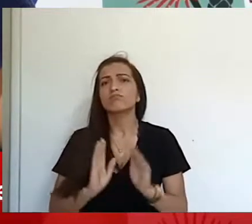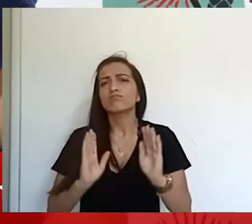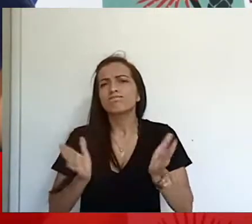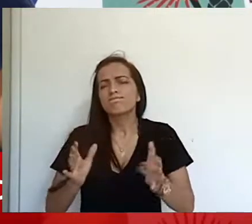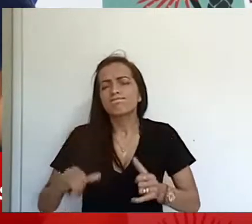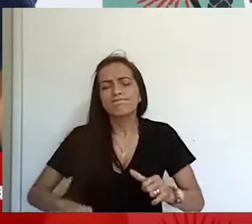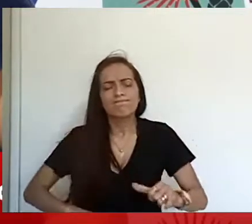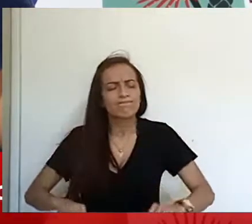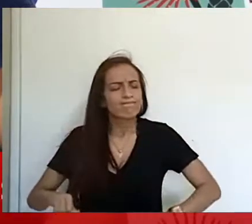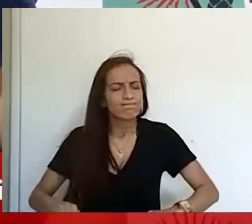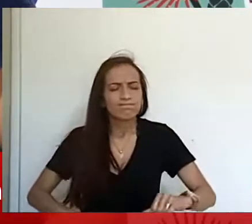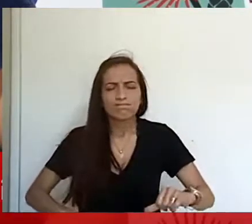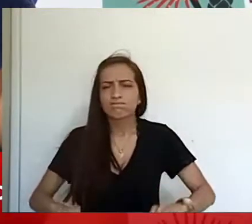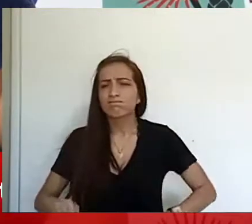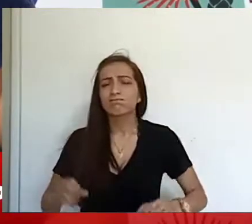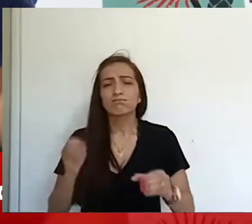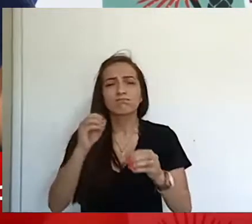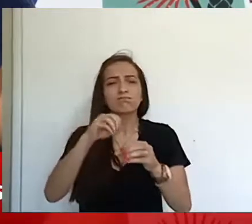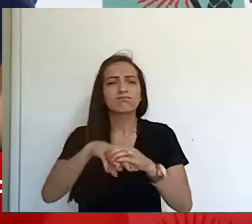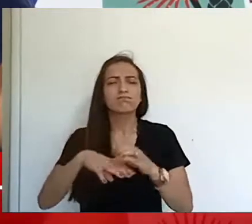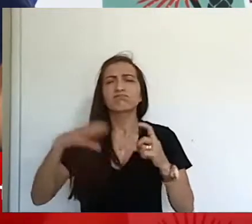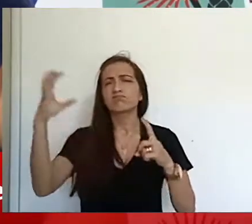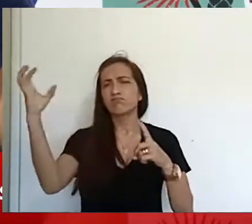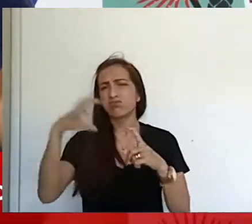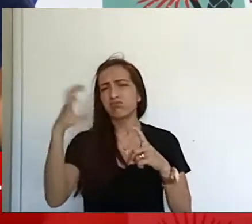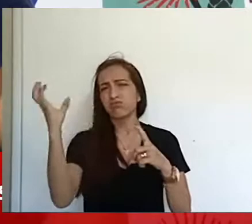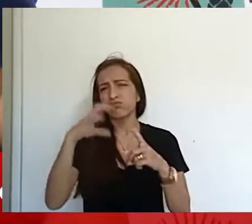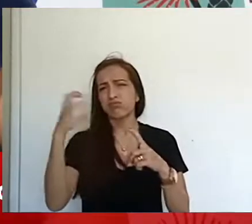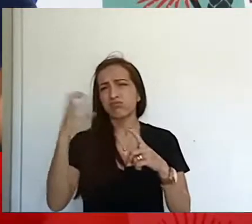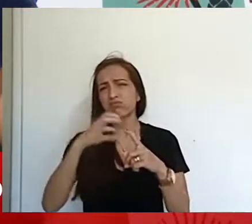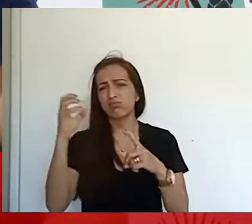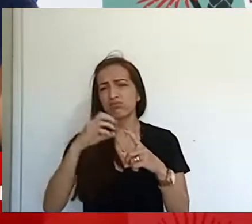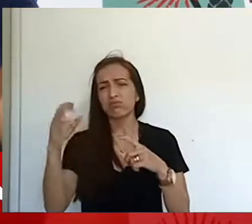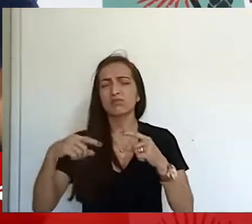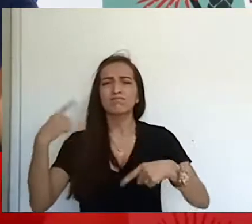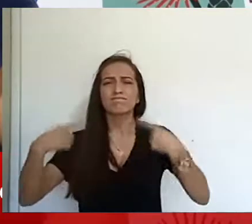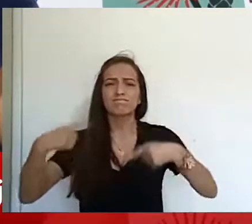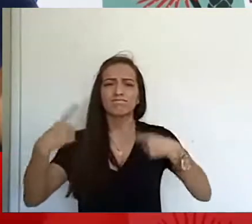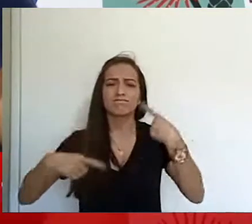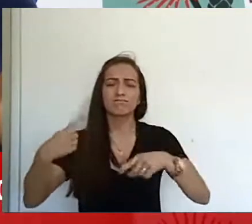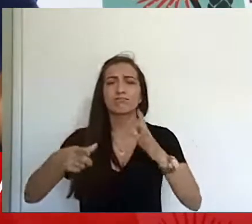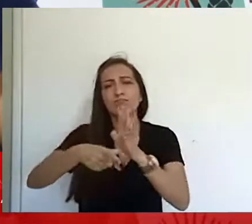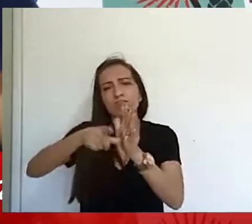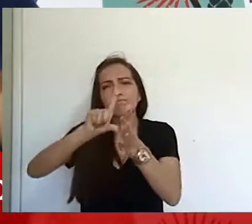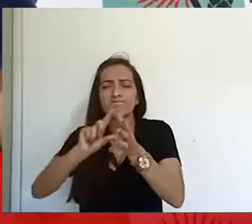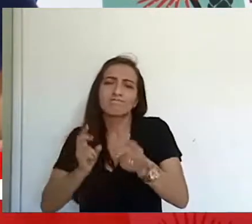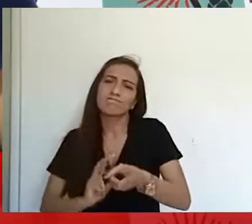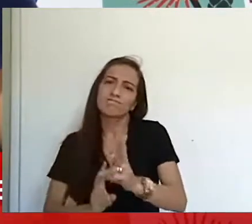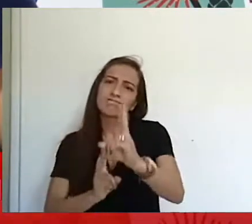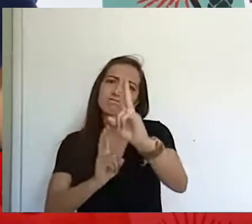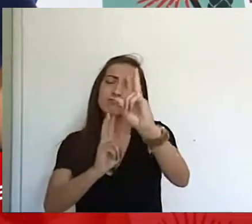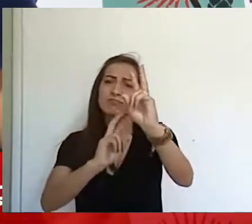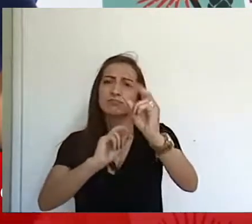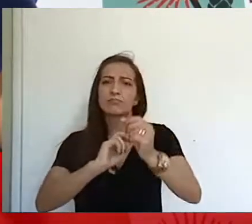dentro de uma perspectiva de política antes mesmo da pandemia, né, e